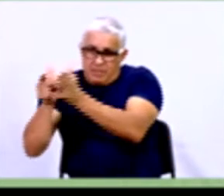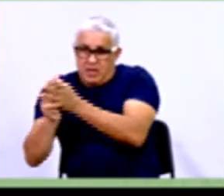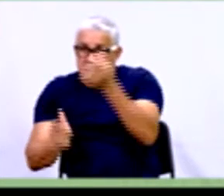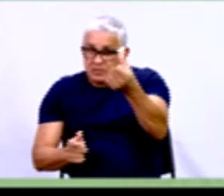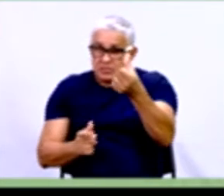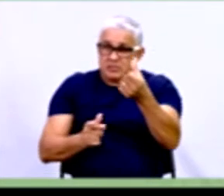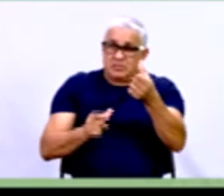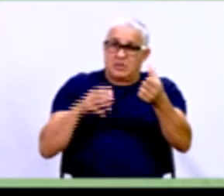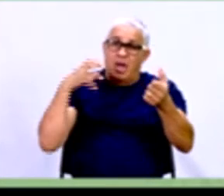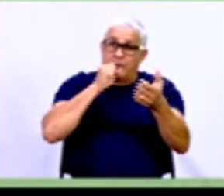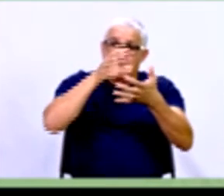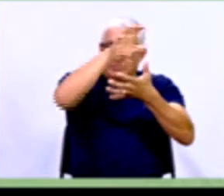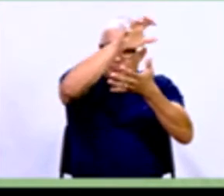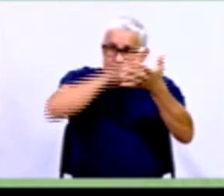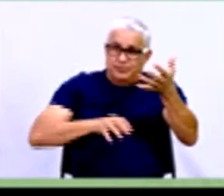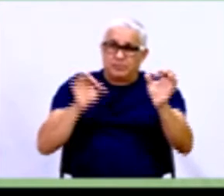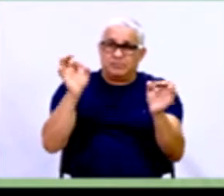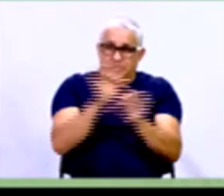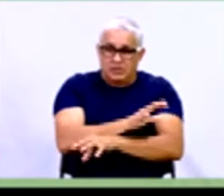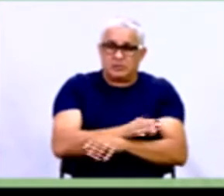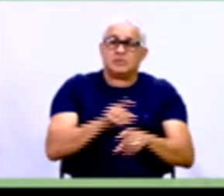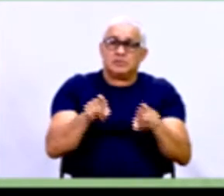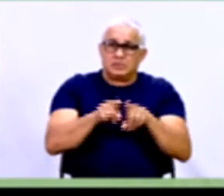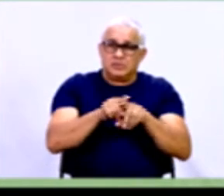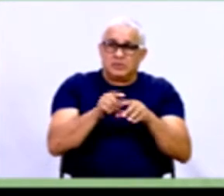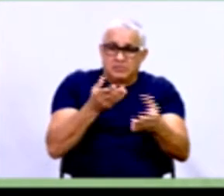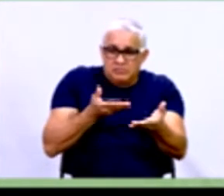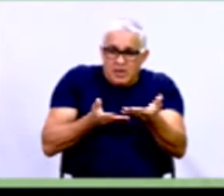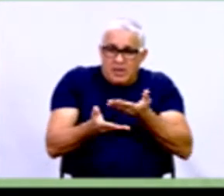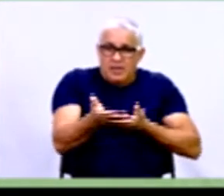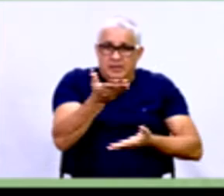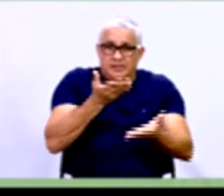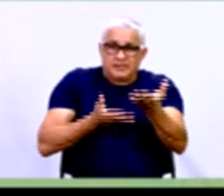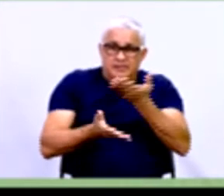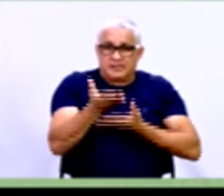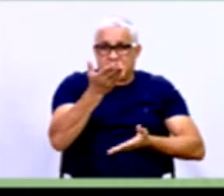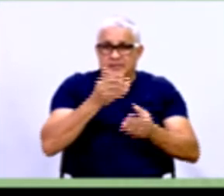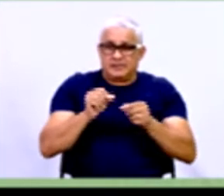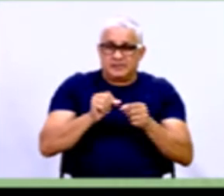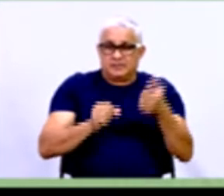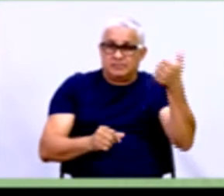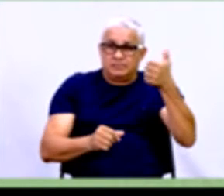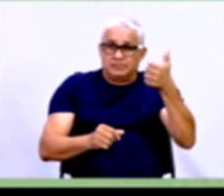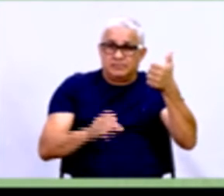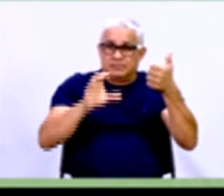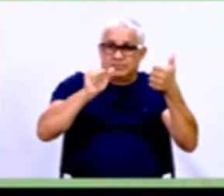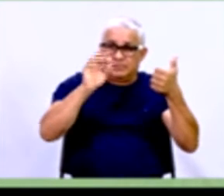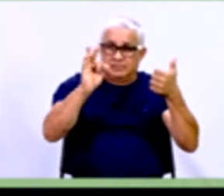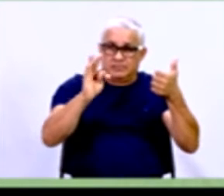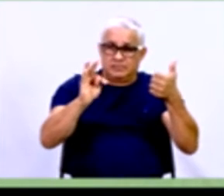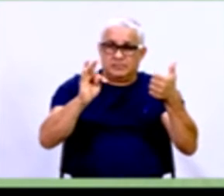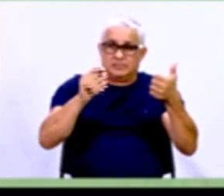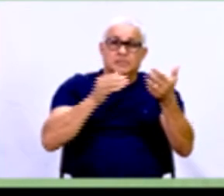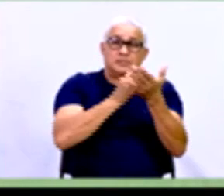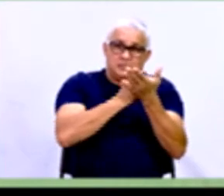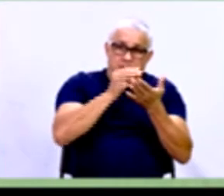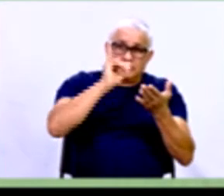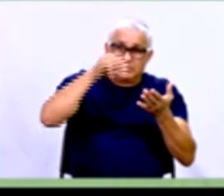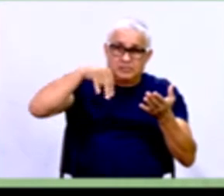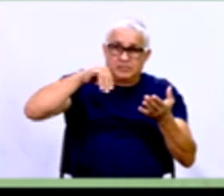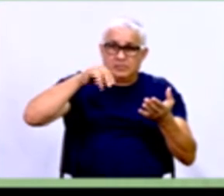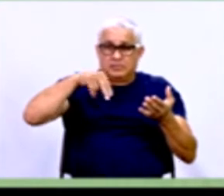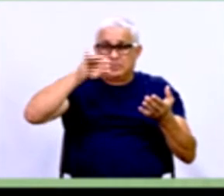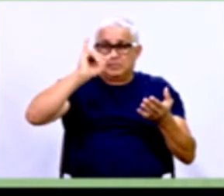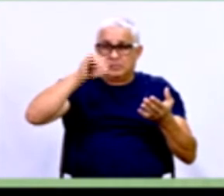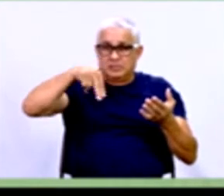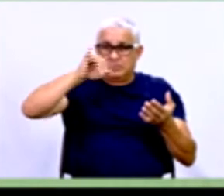caso, ele fez o tratamento, tudo, nós chamamos esse primeiro CAT de CAT inicial. Ele fez o